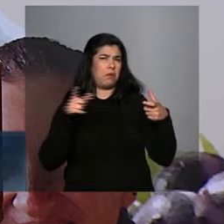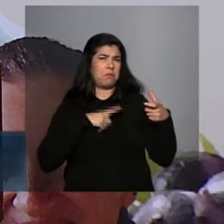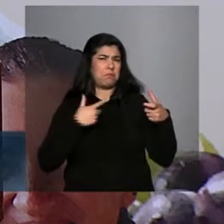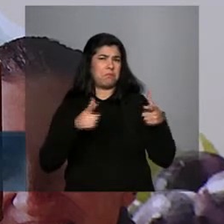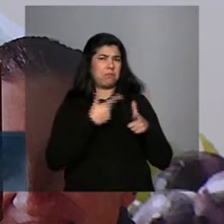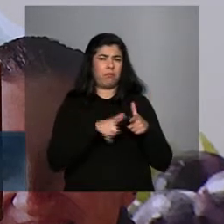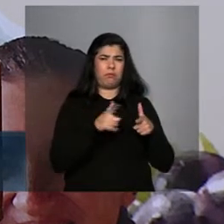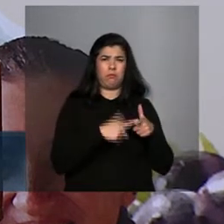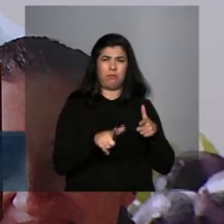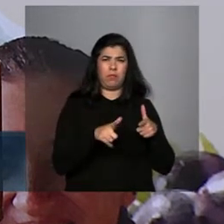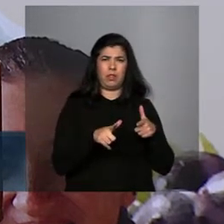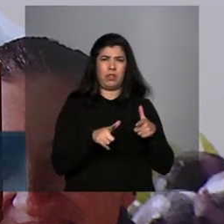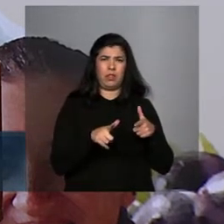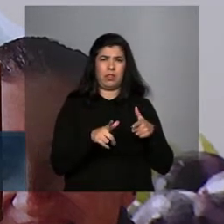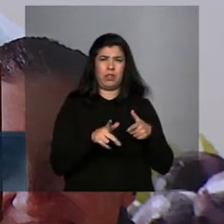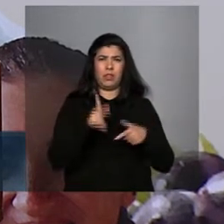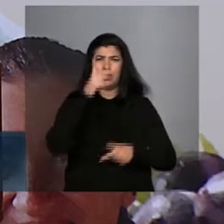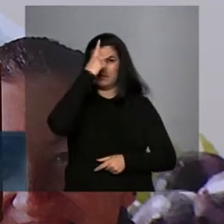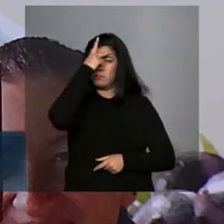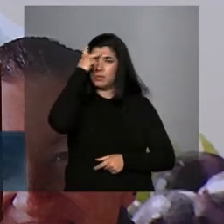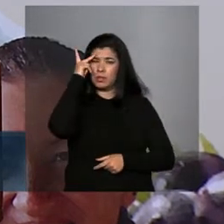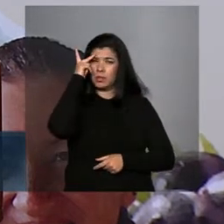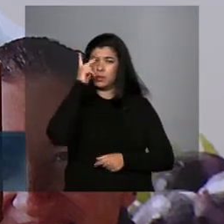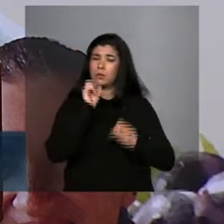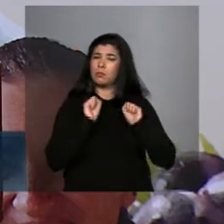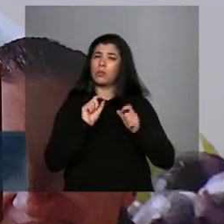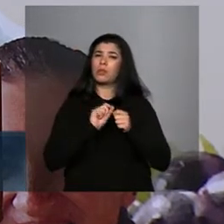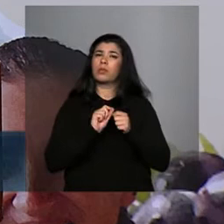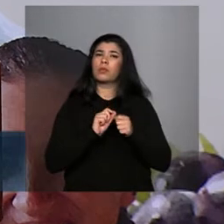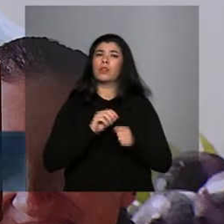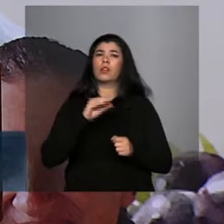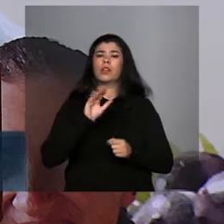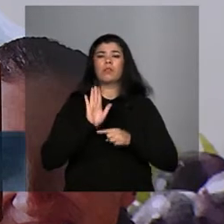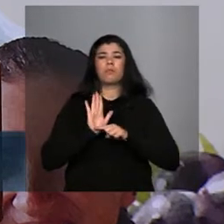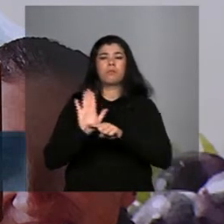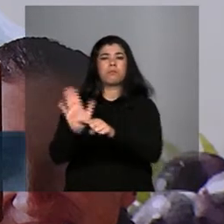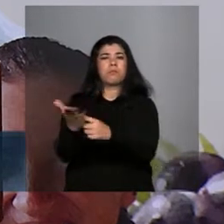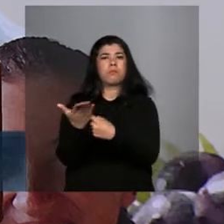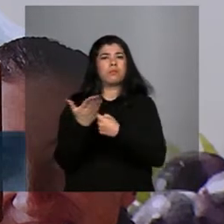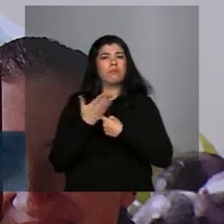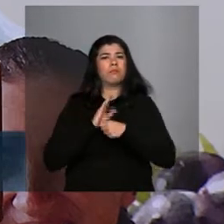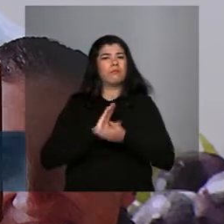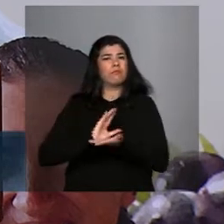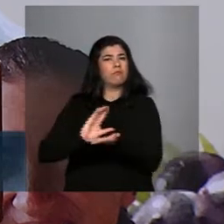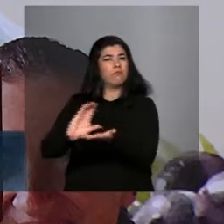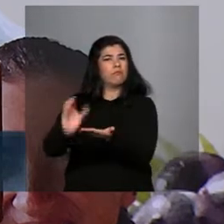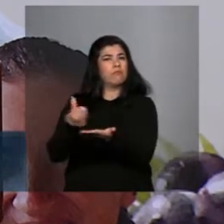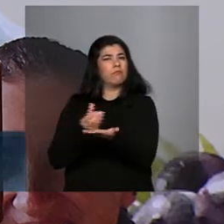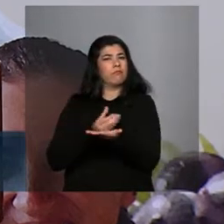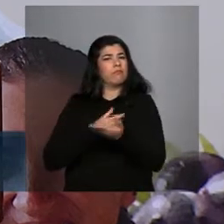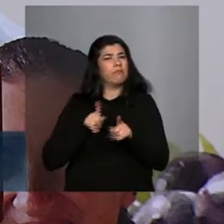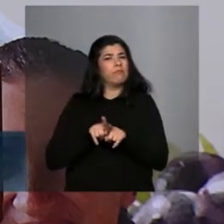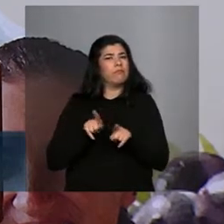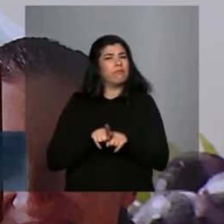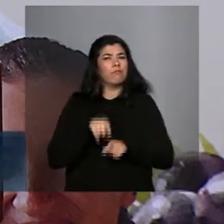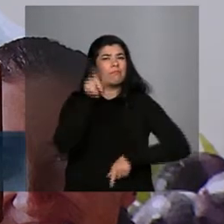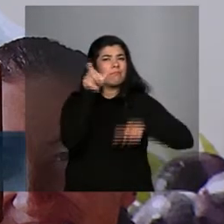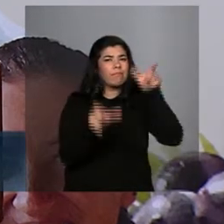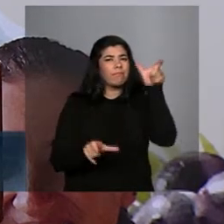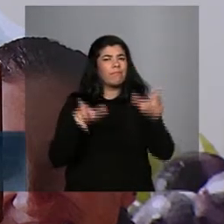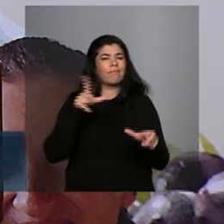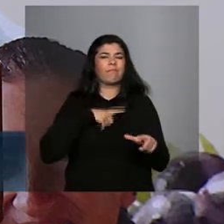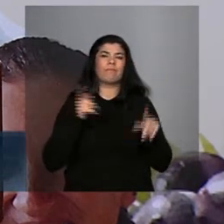pessoas podem se cooperar, que, aliás, é uma das características mais marcantes do ser humano,